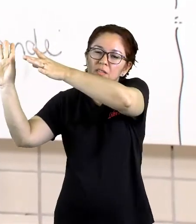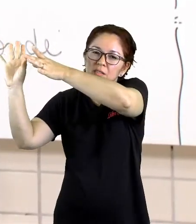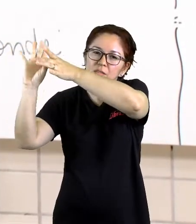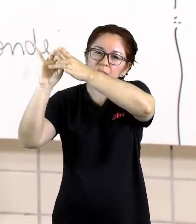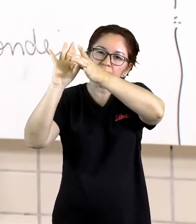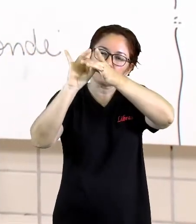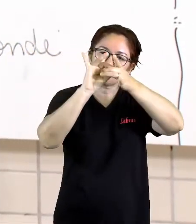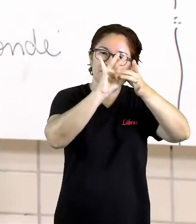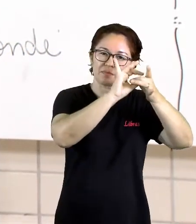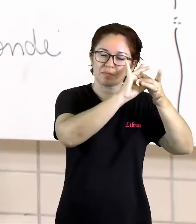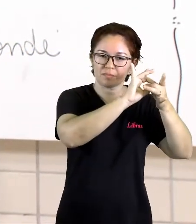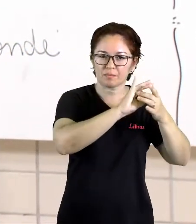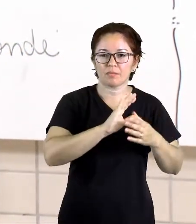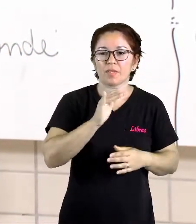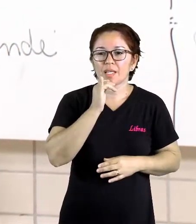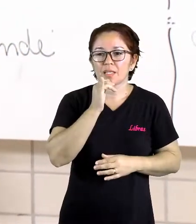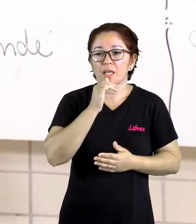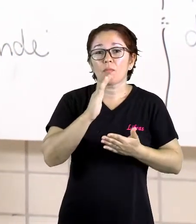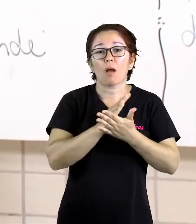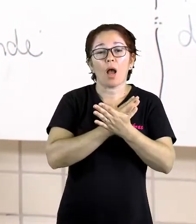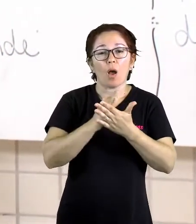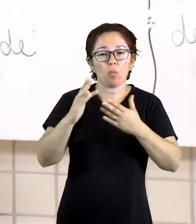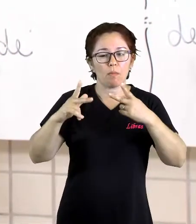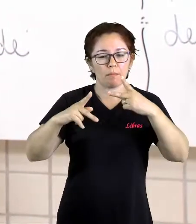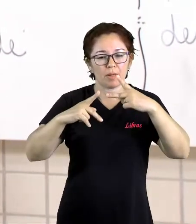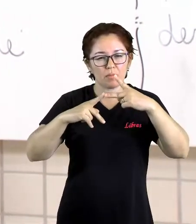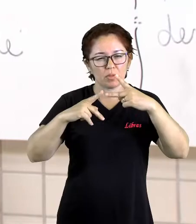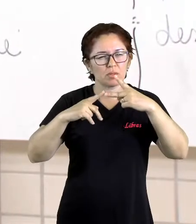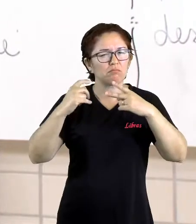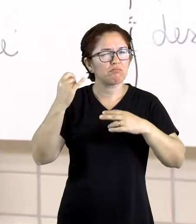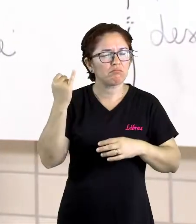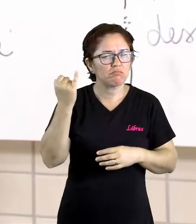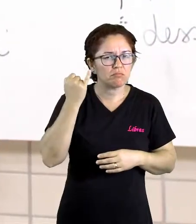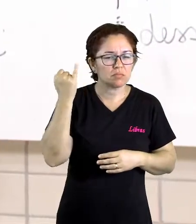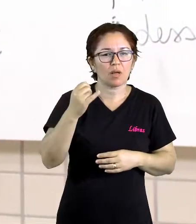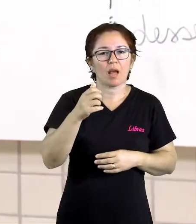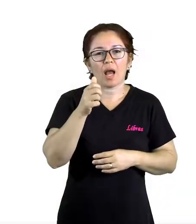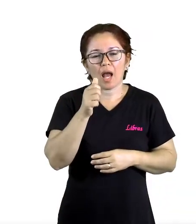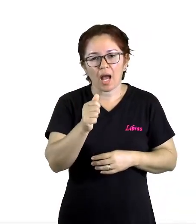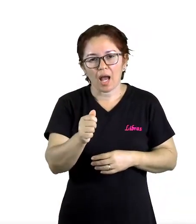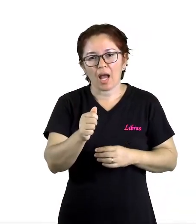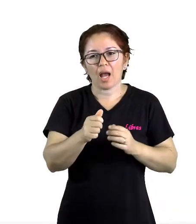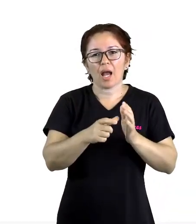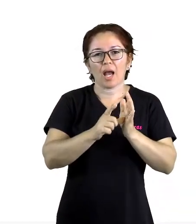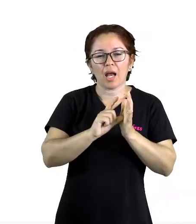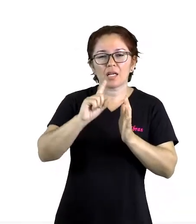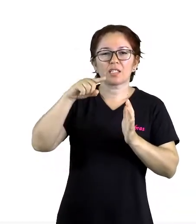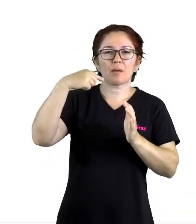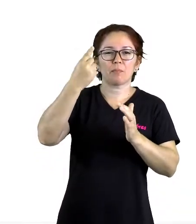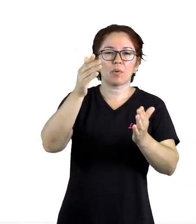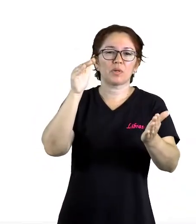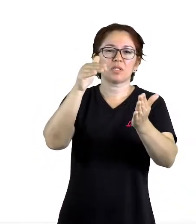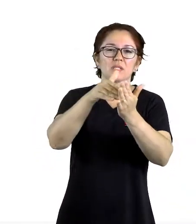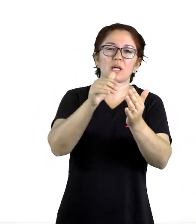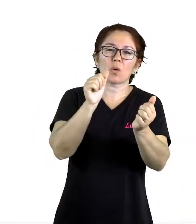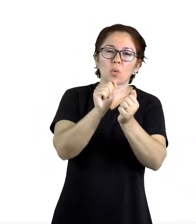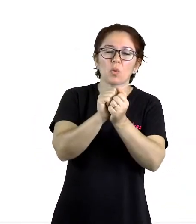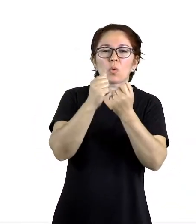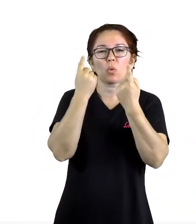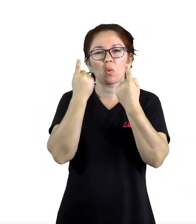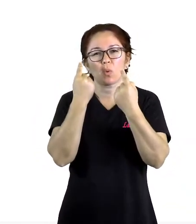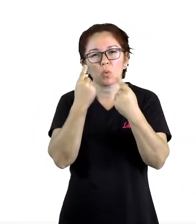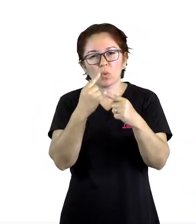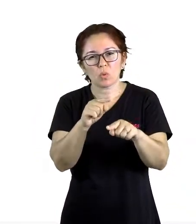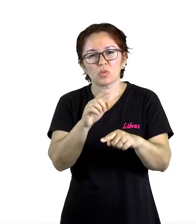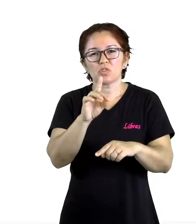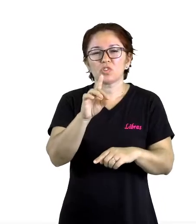Preposições essenciais. Observem aí no slide. A, ante, após, até, com, contra,